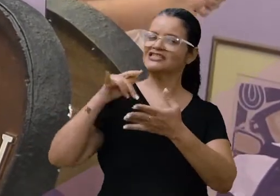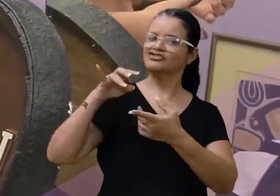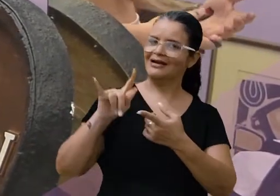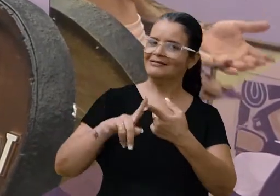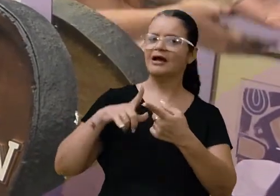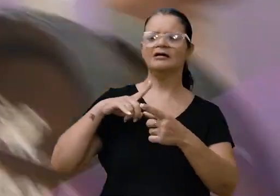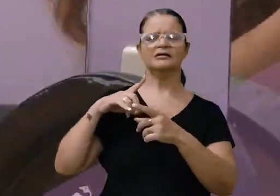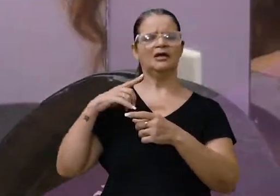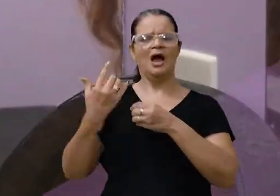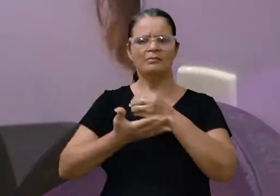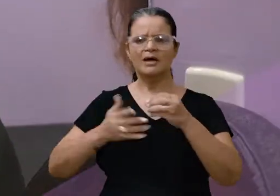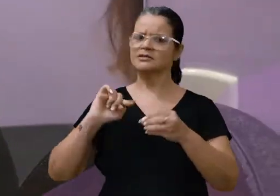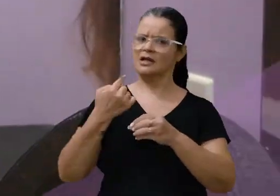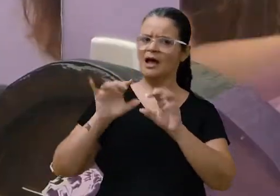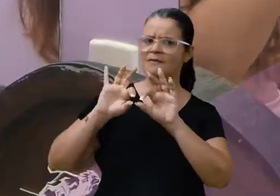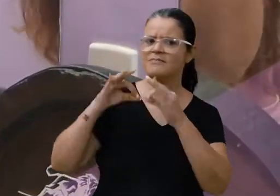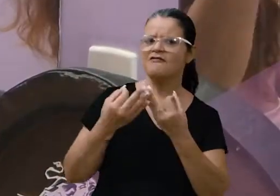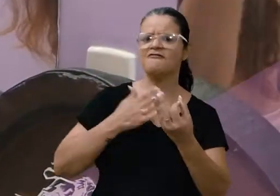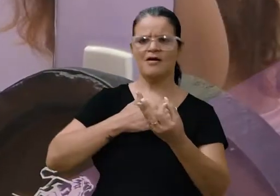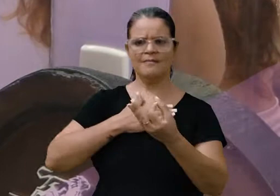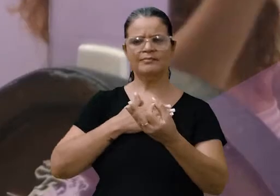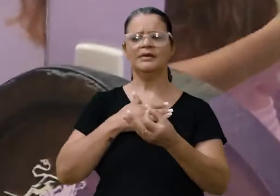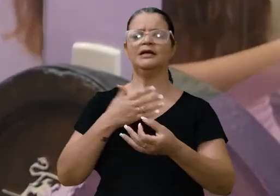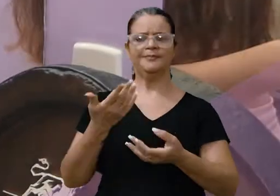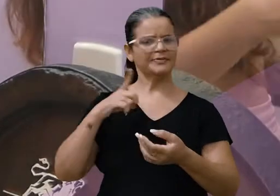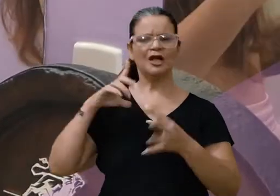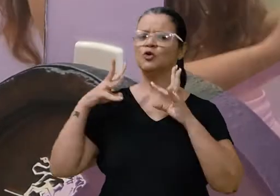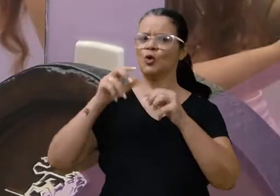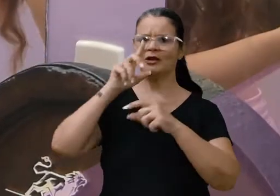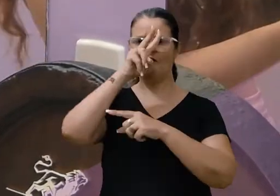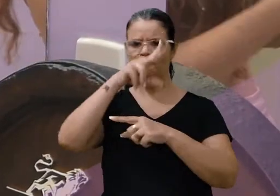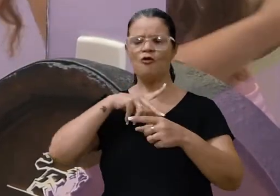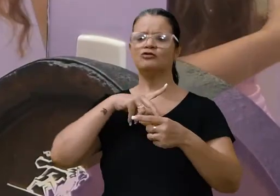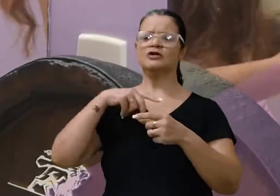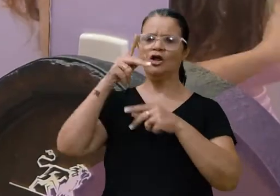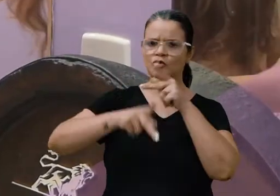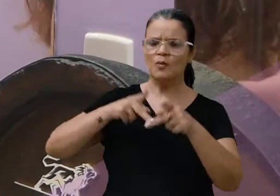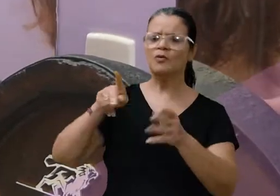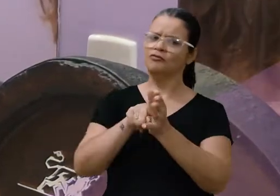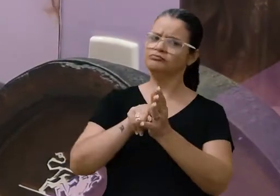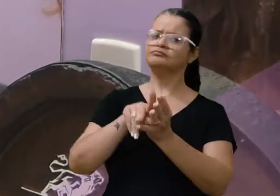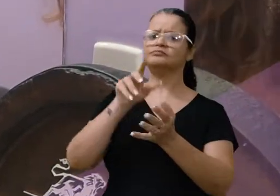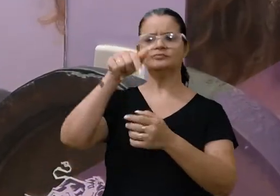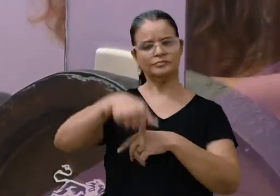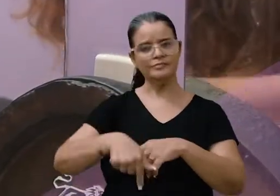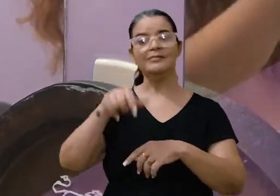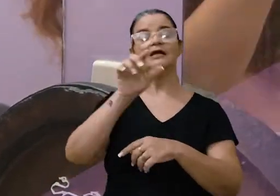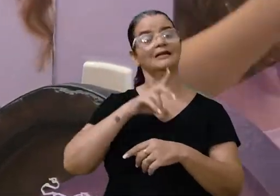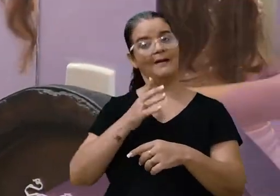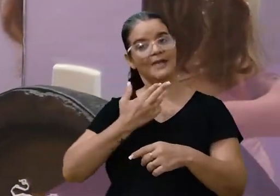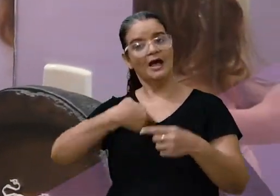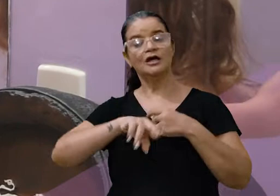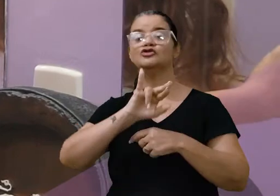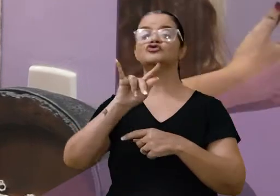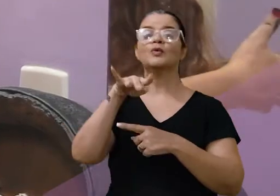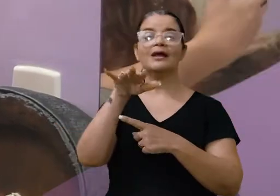minha ancestralidade, a minha raiz, né, da minha família maranhense, que tem toda a força do povo nativo, e da